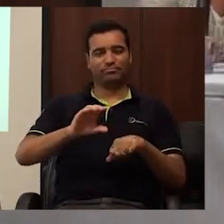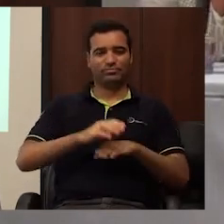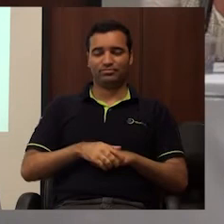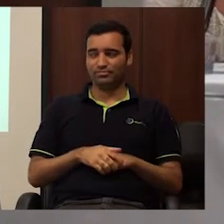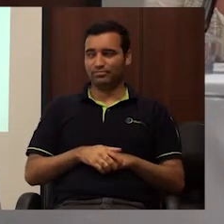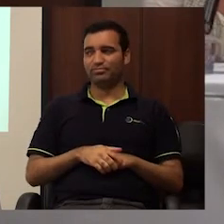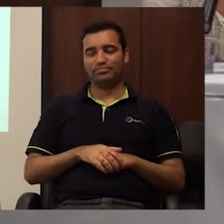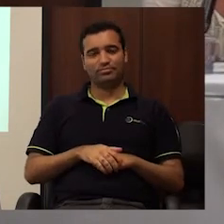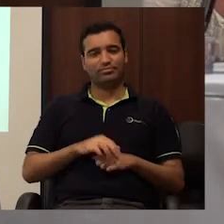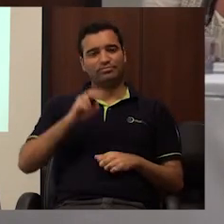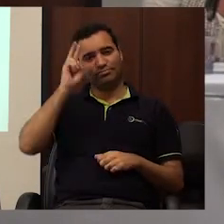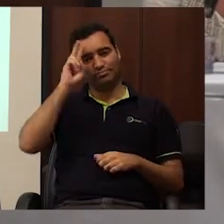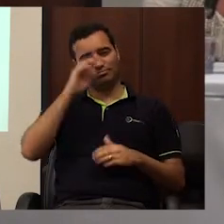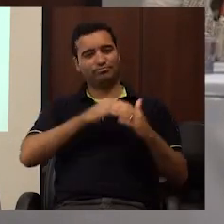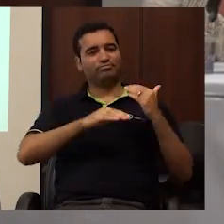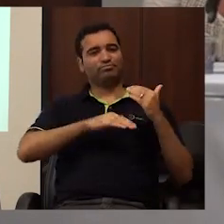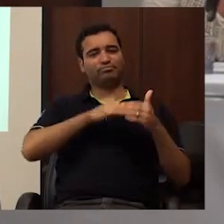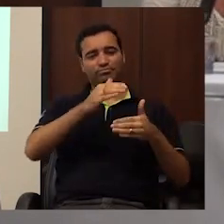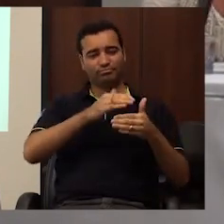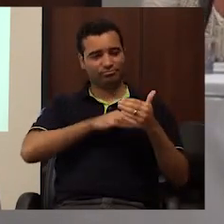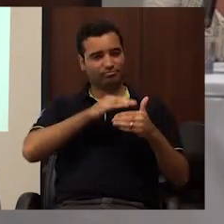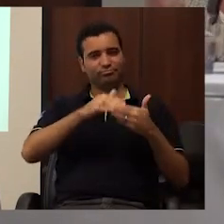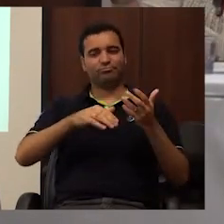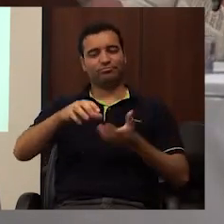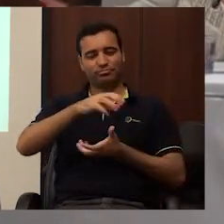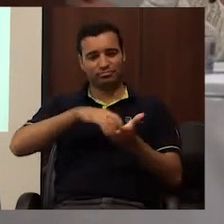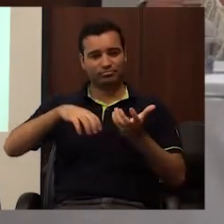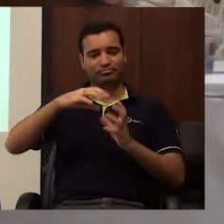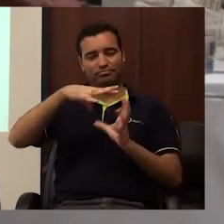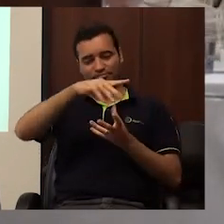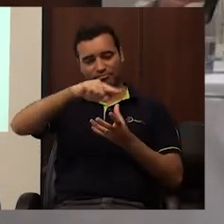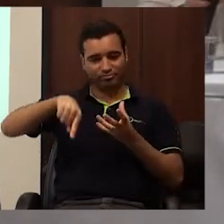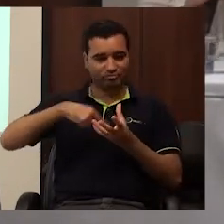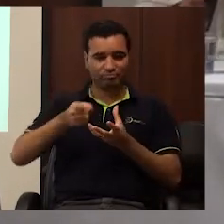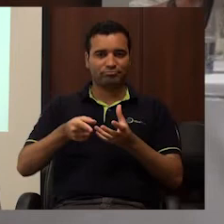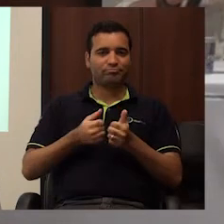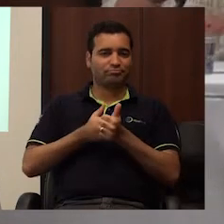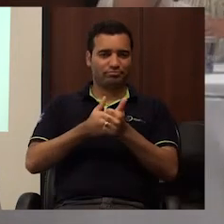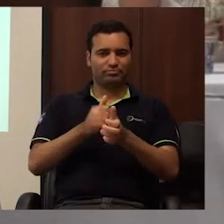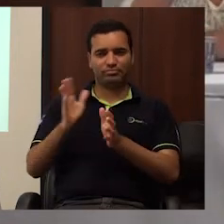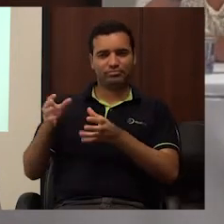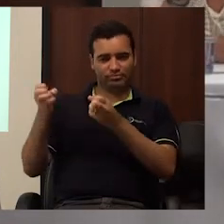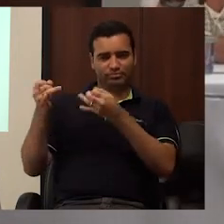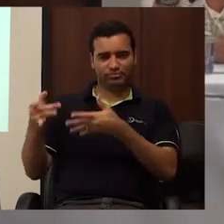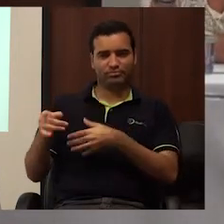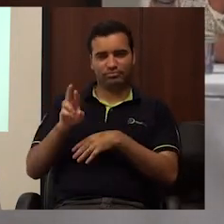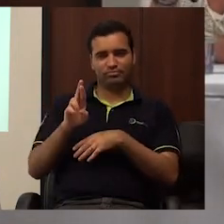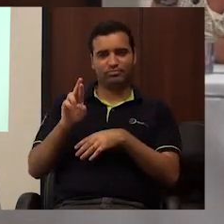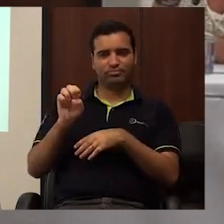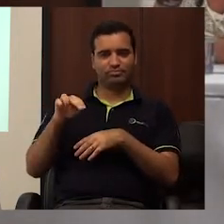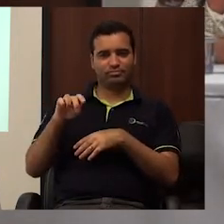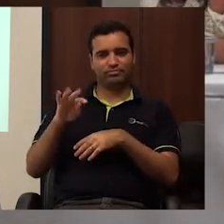avanços e retrocessos, caminha em ciclos que acompanham os movimentos internacionais, como já foi falado pelo doutora